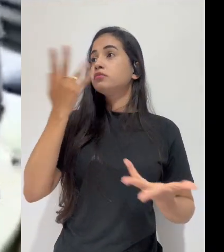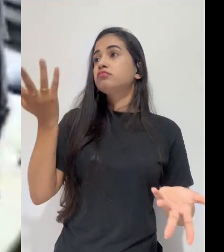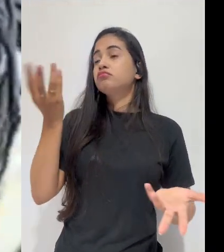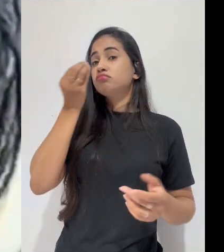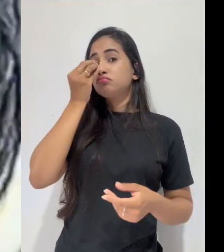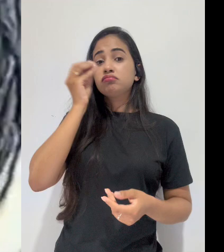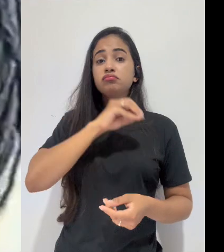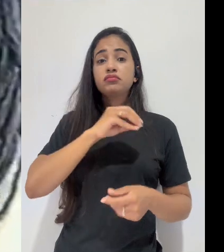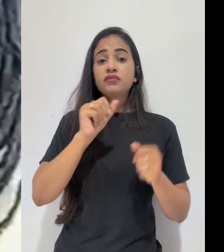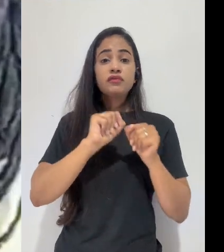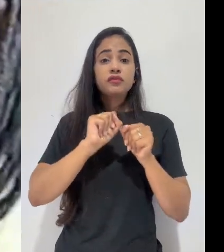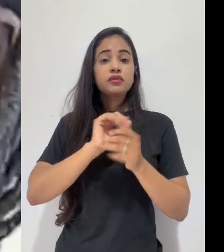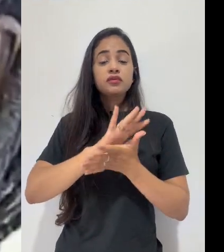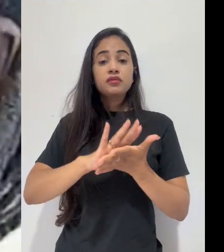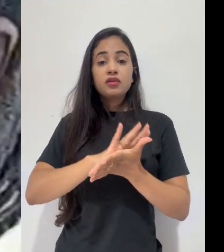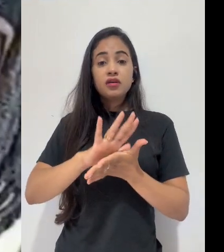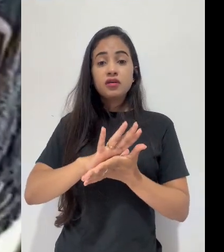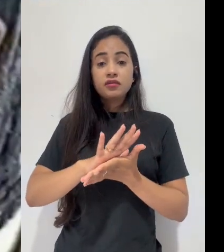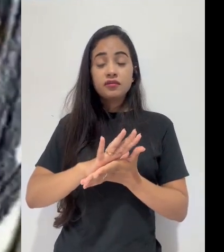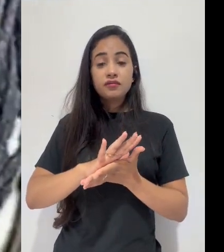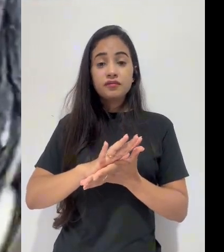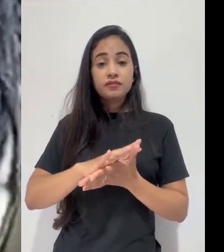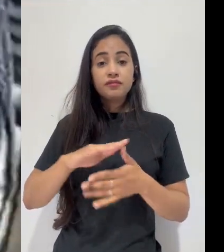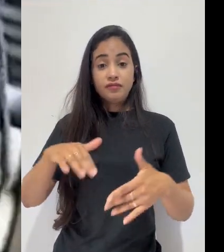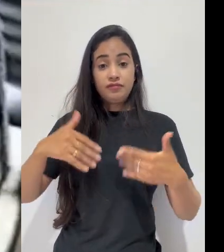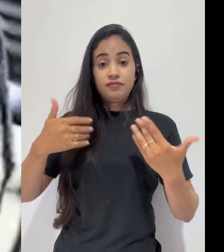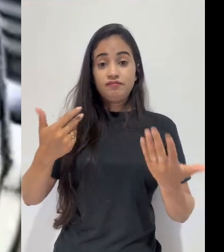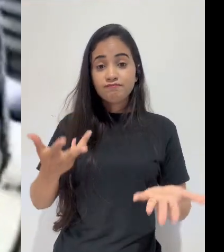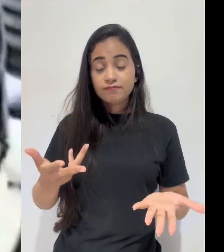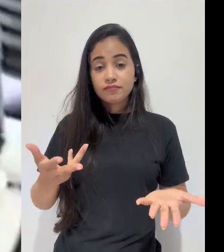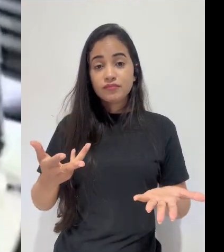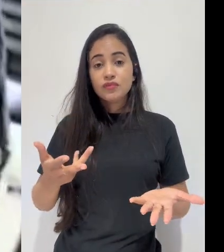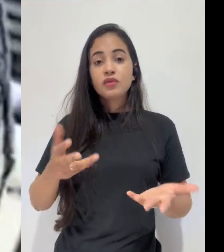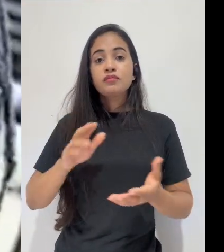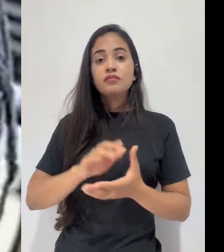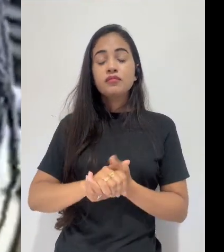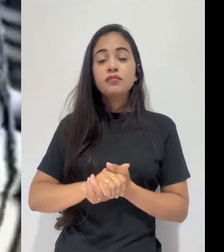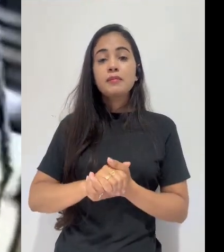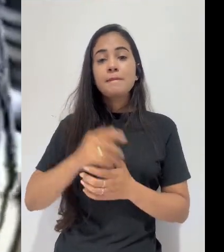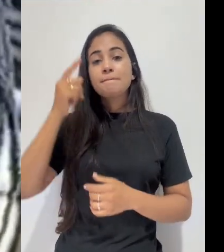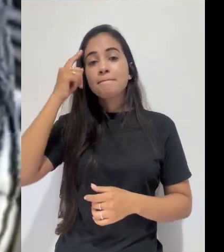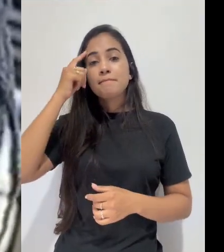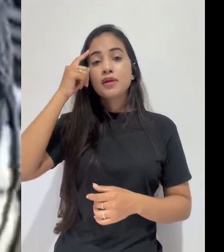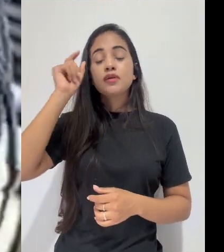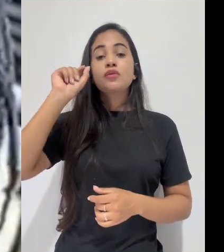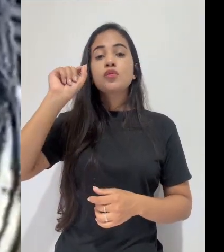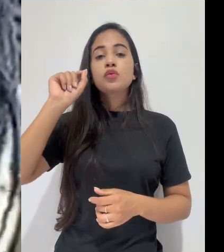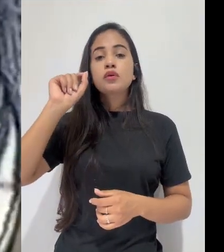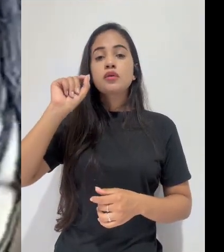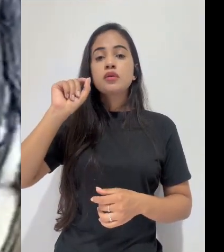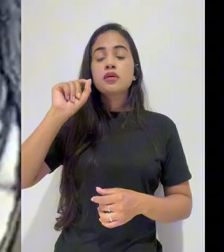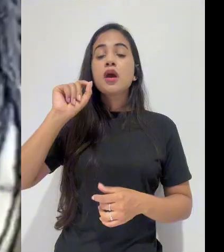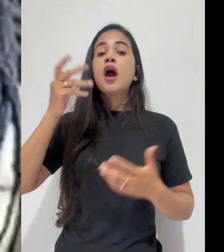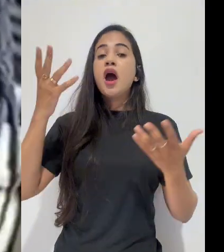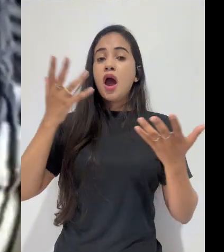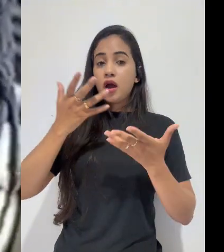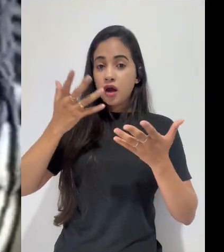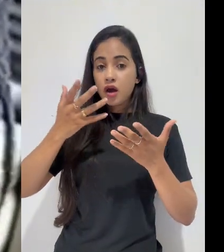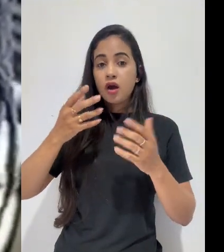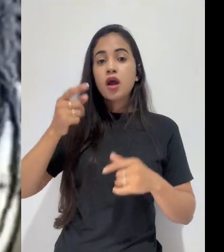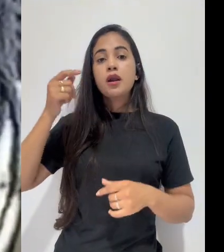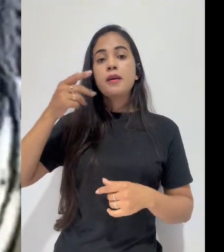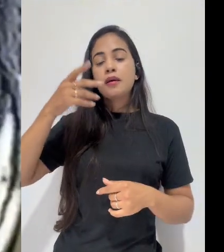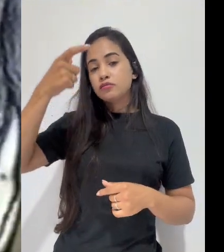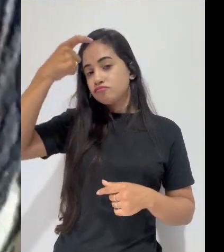qualquer lugar, em qualquer momento. E, portanto, só pela quantidade de incomodações que eles vão ter, eles passam a pensar duas vezes, né, antes